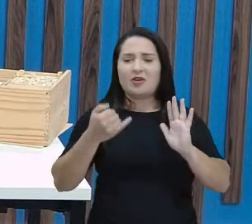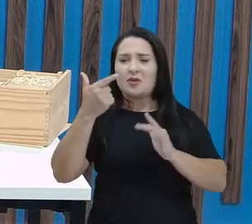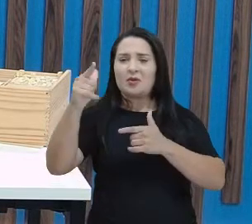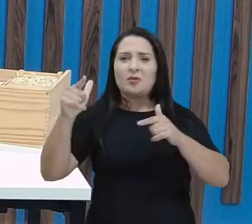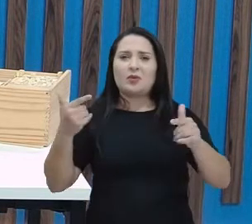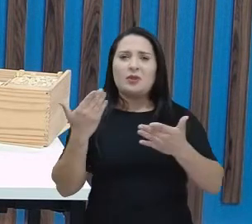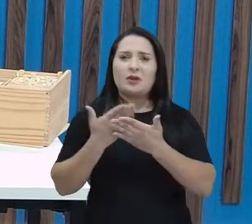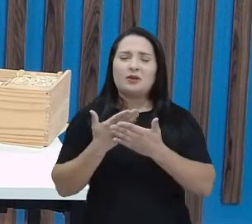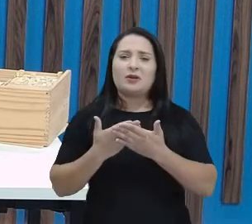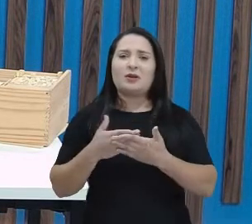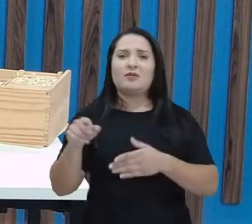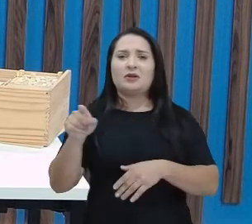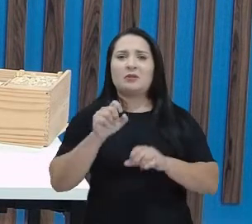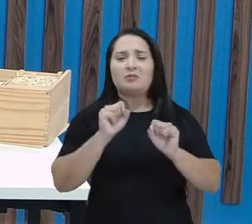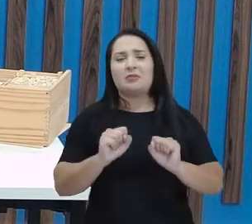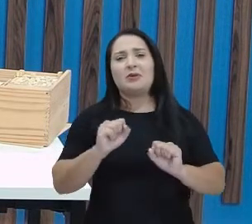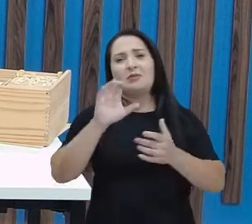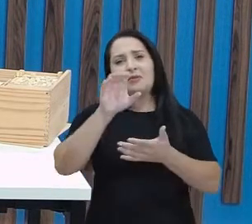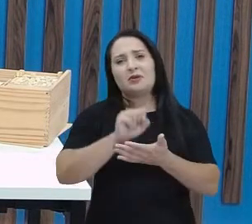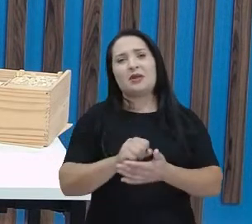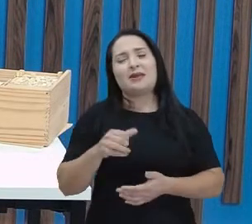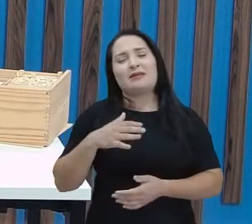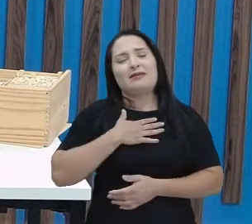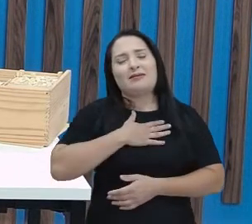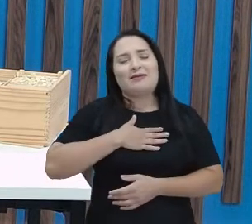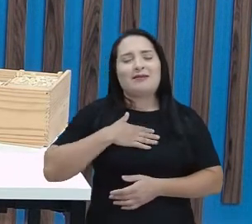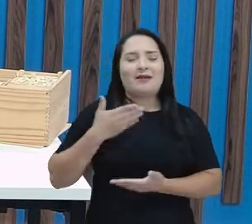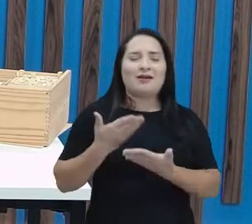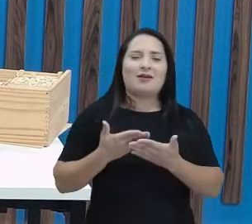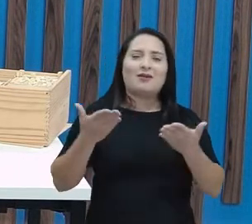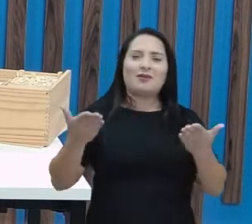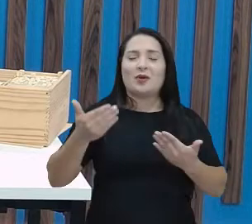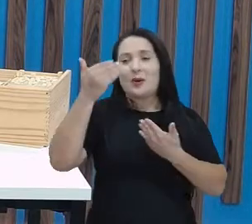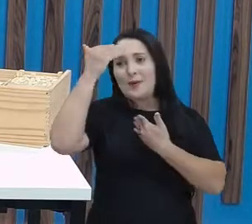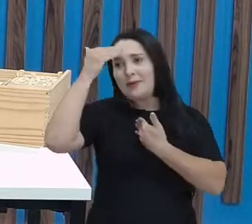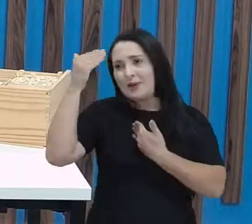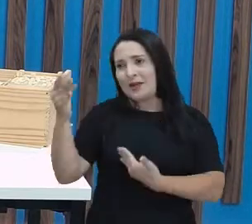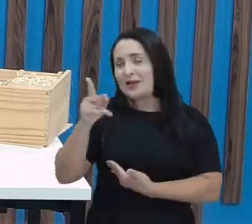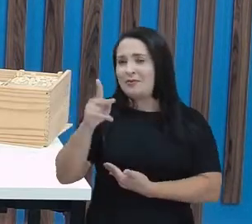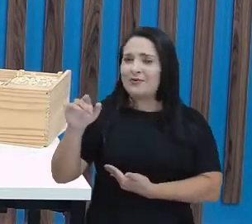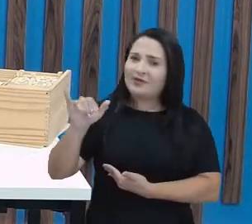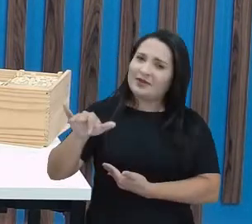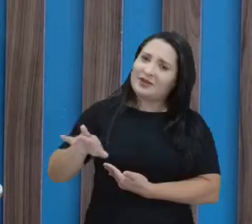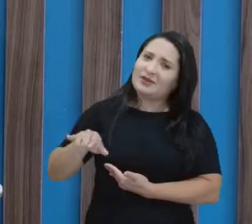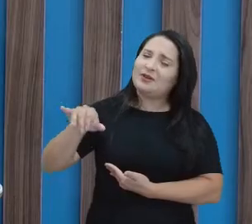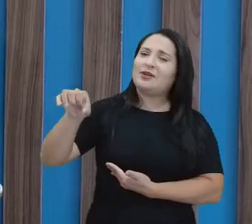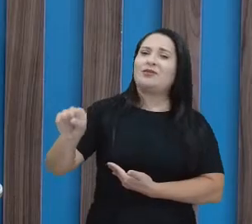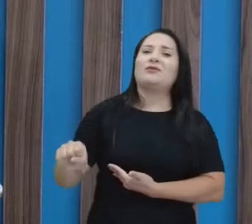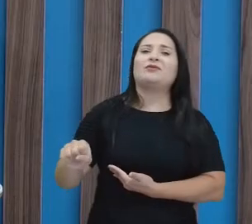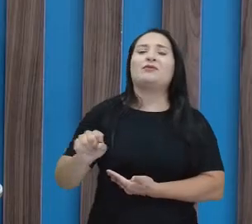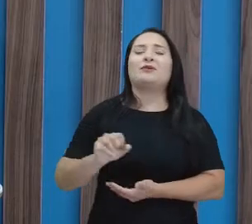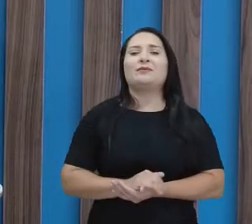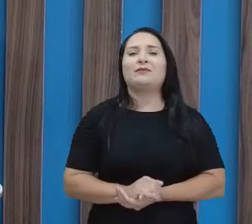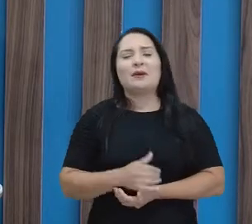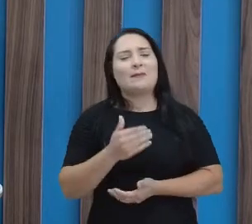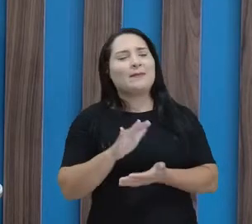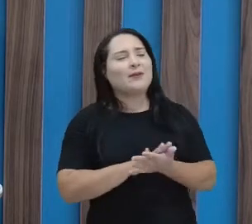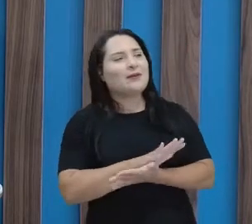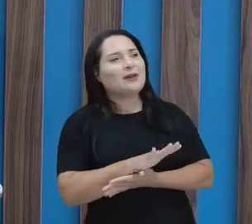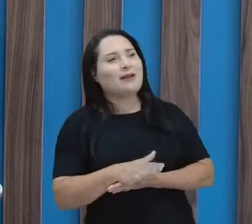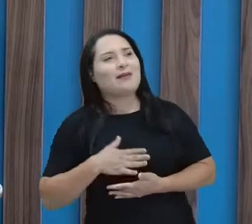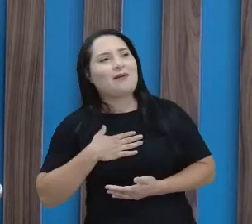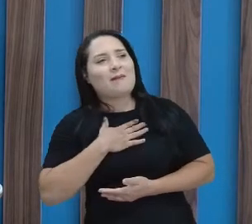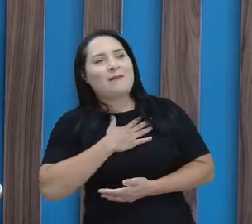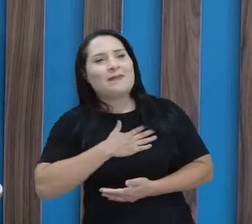baixarem o template. Espero que vocês tenham gostado da nossa aula de hoje. Muito obrigada, professora Iris. Por nada, professora Verônica. Foi um